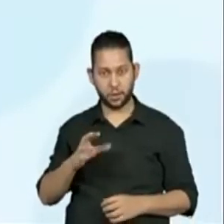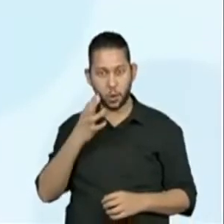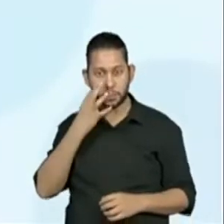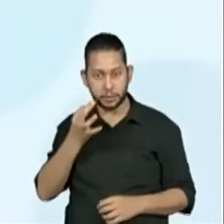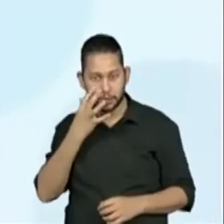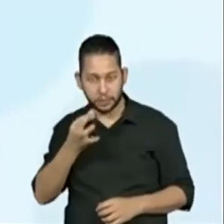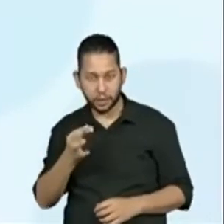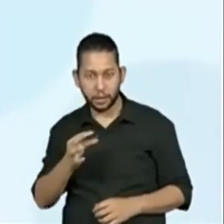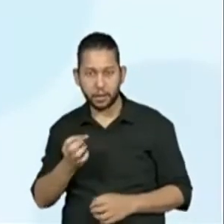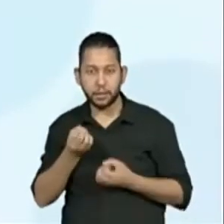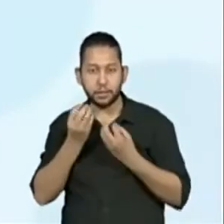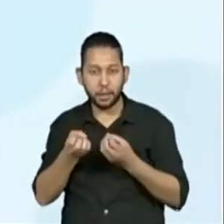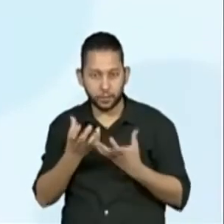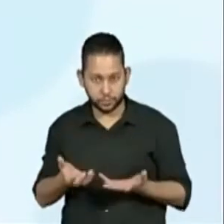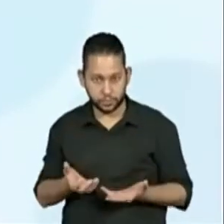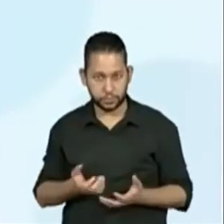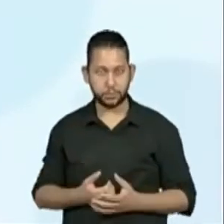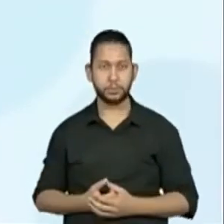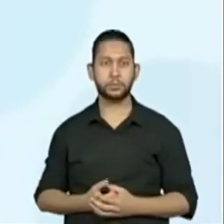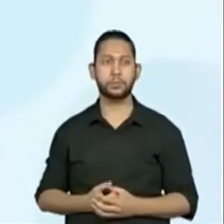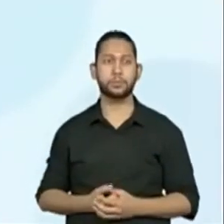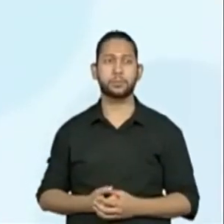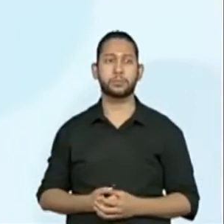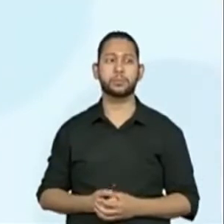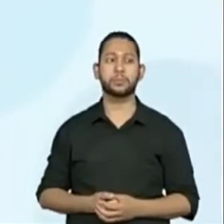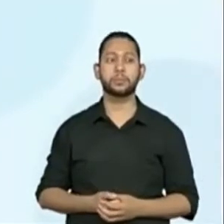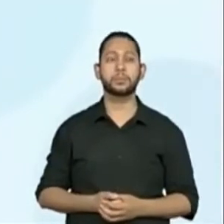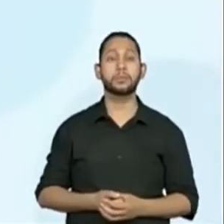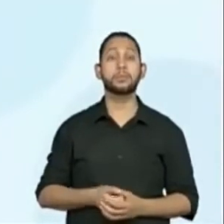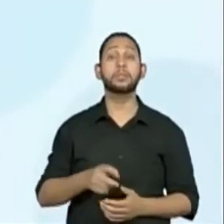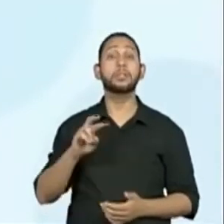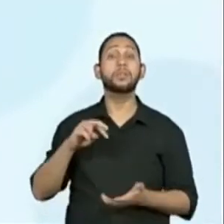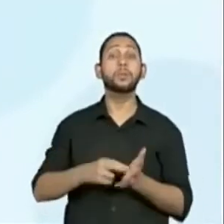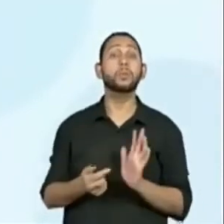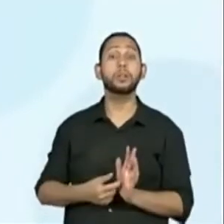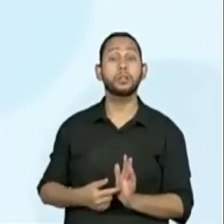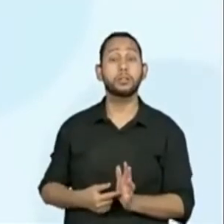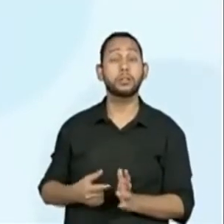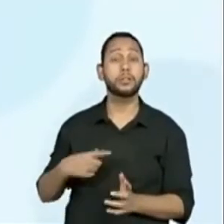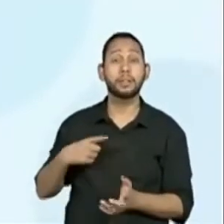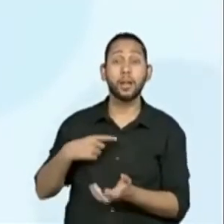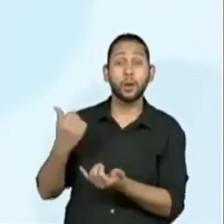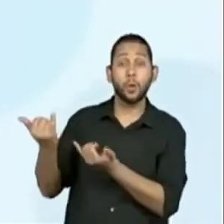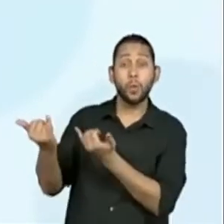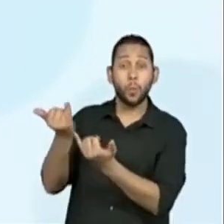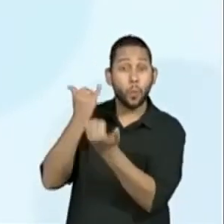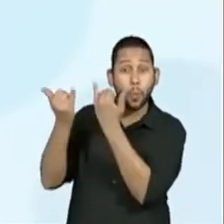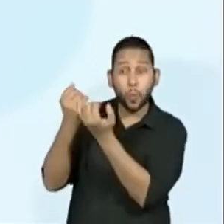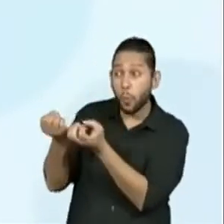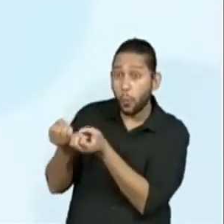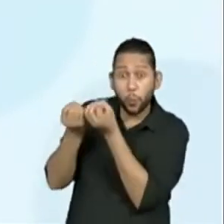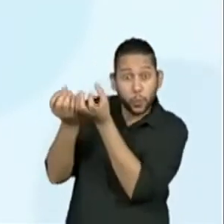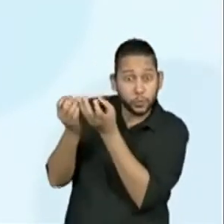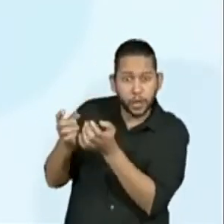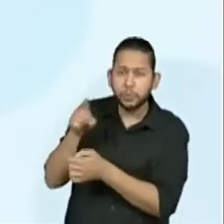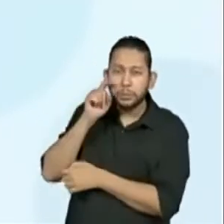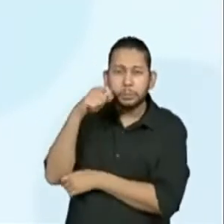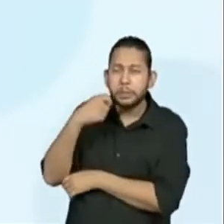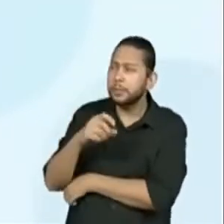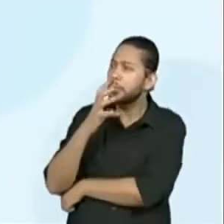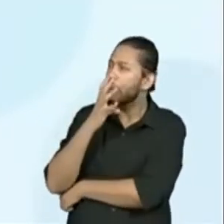e os dados e o primeiro. Aluno do 4º ano já vai anotando esses